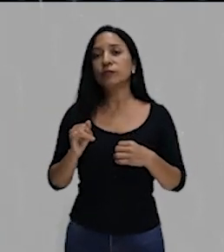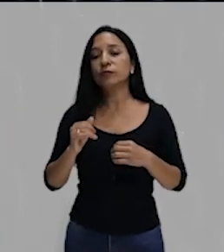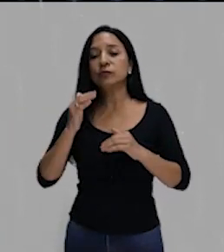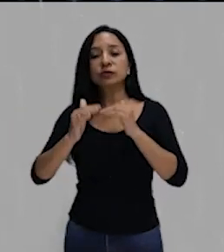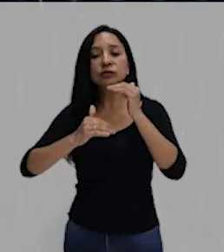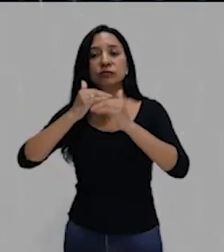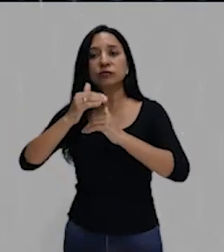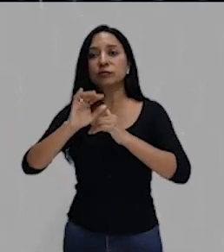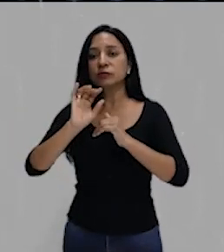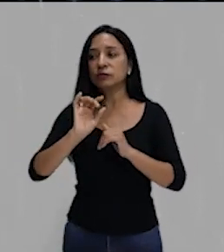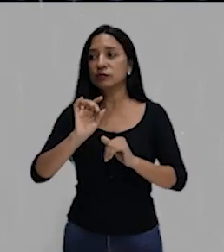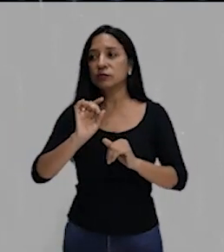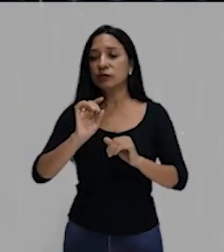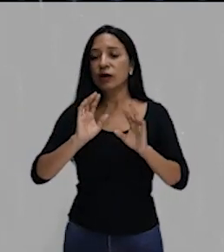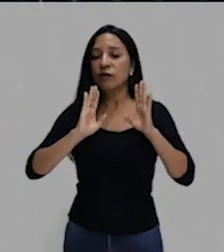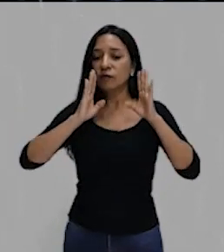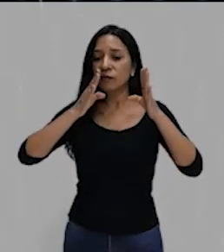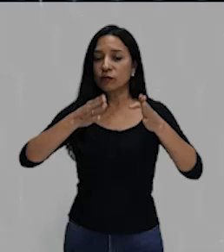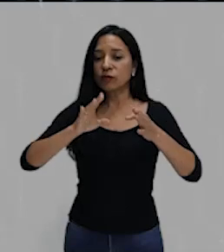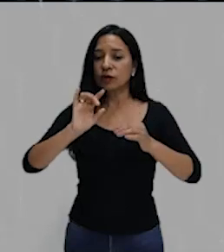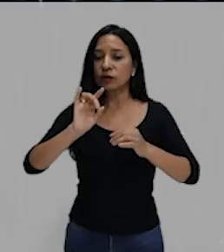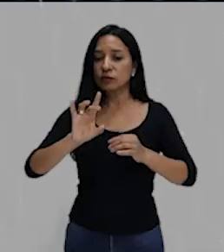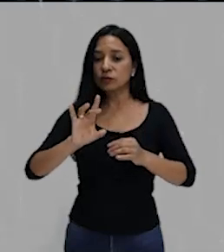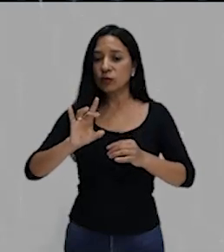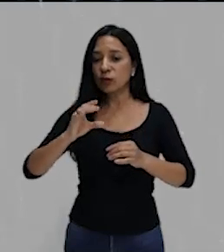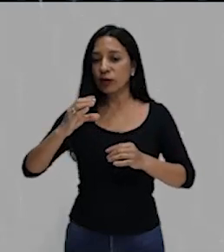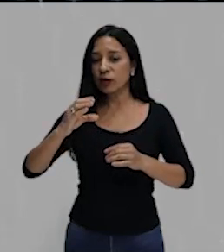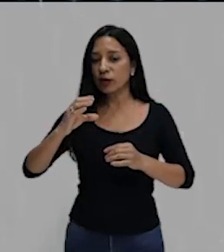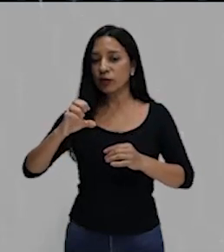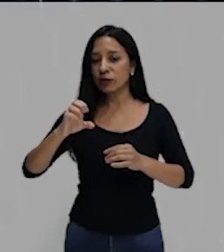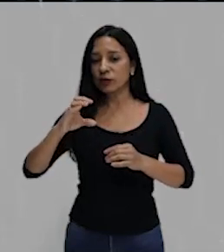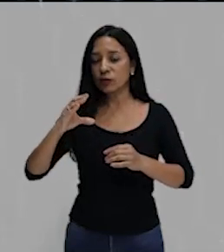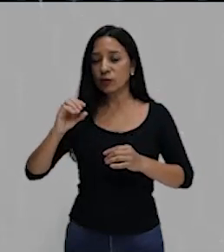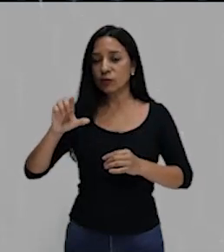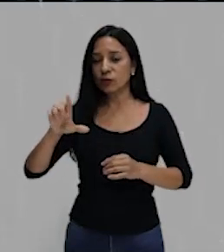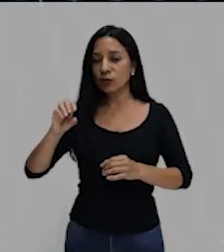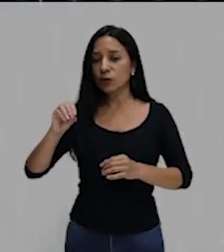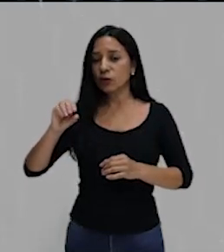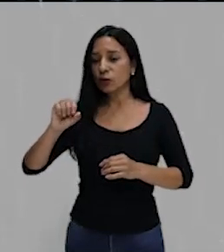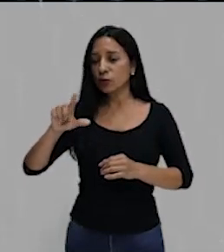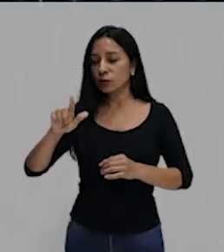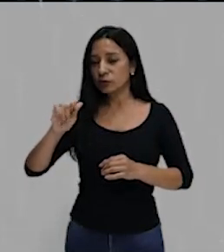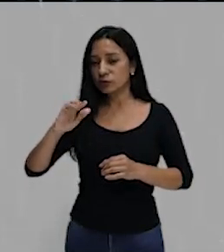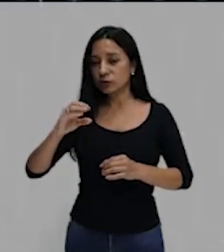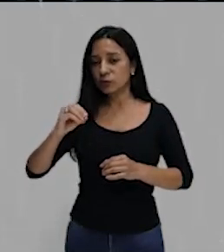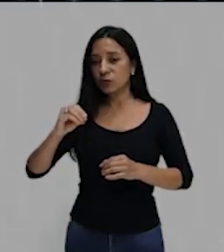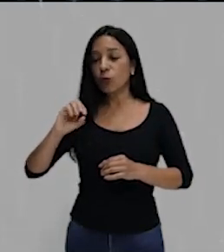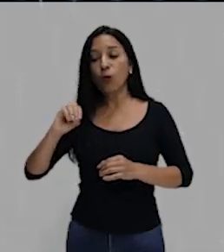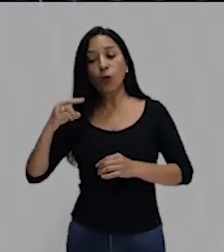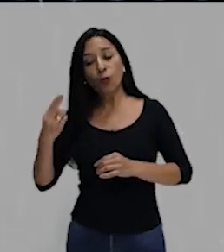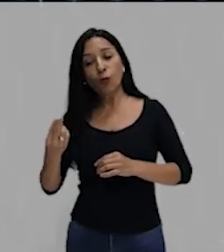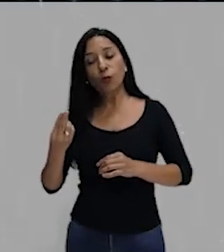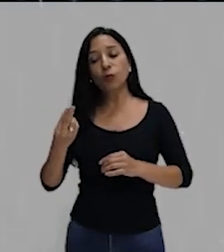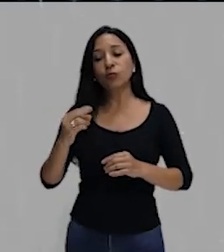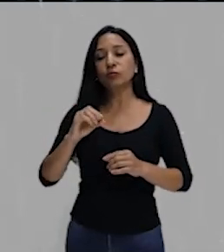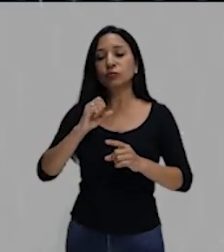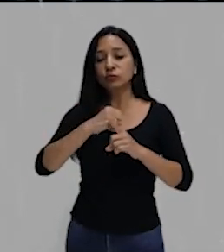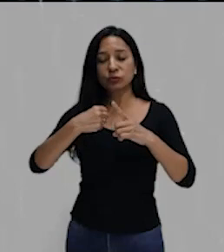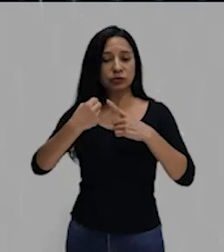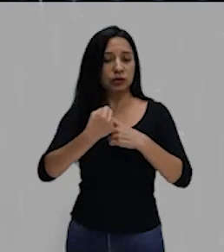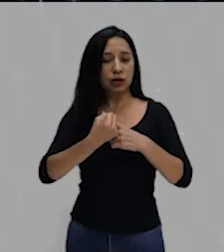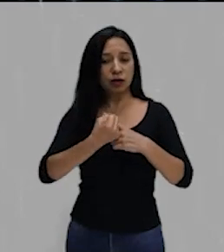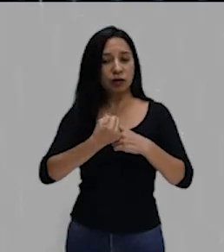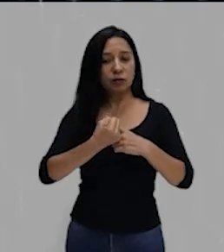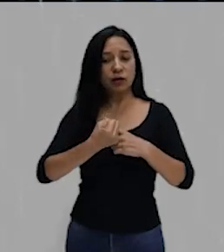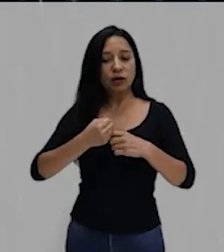visa apenas a parte ecológica e a parte social, a gente diz que esse desenvolvimento ele é suportável,